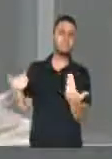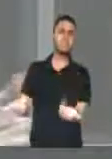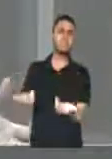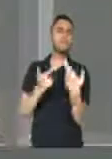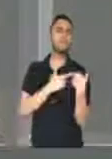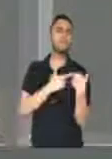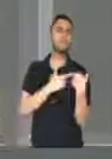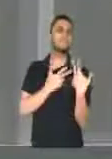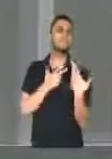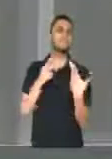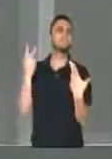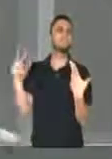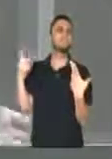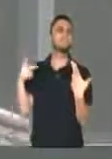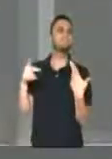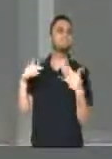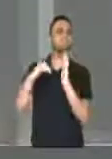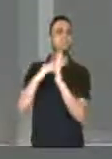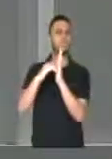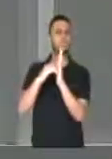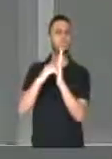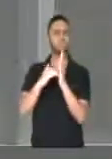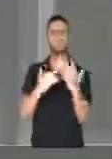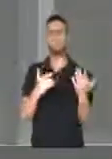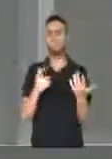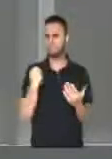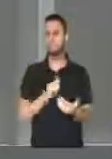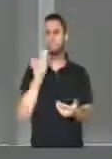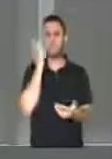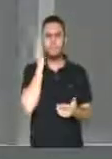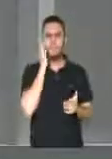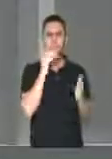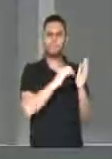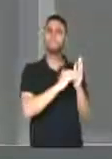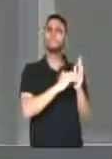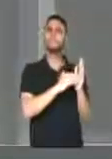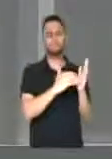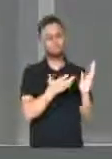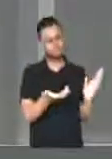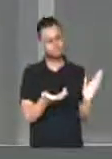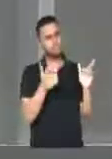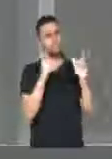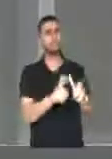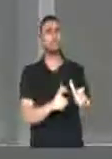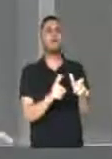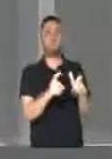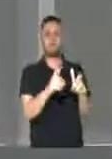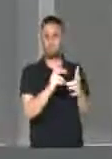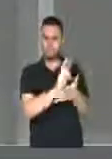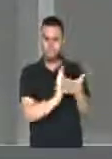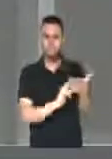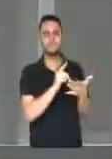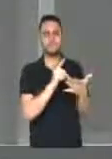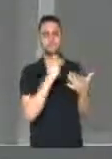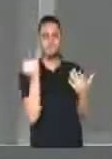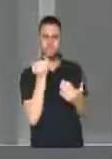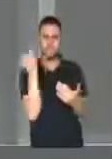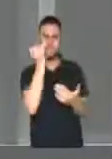casa. Todos nós sabemos que o Senado é uma casa revisora importante e as matérias que têm origem